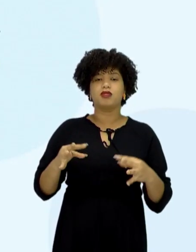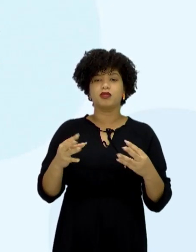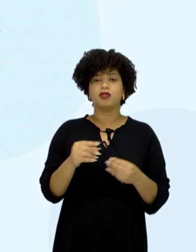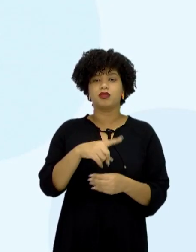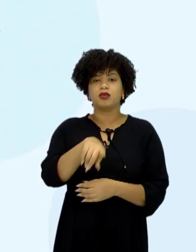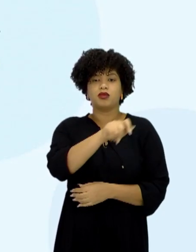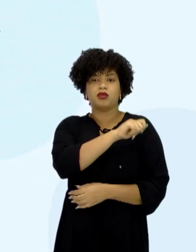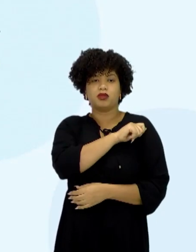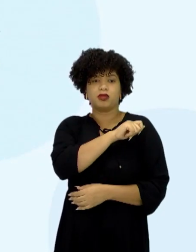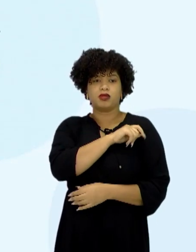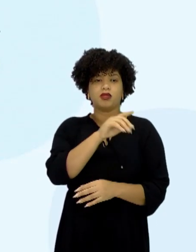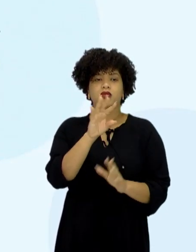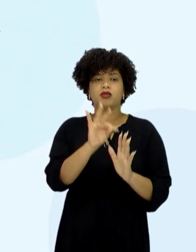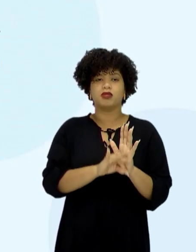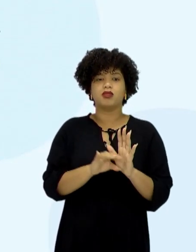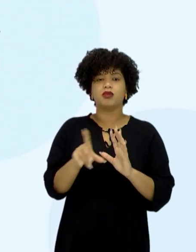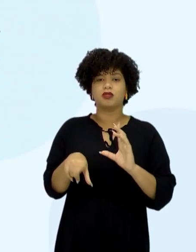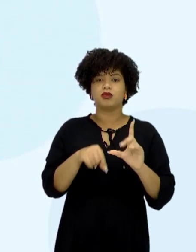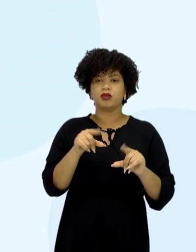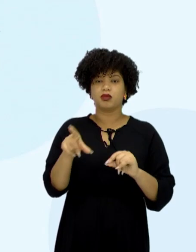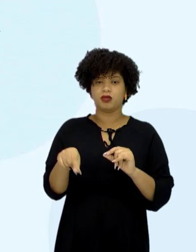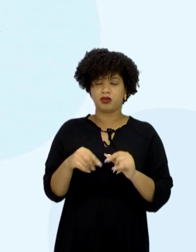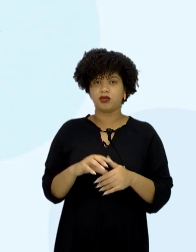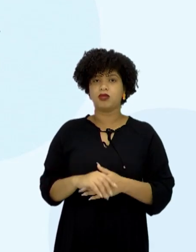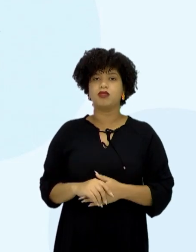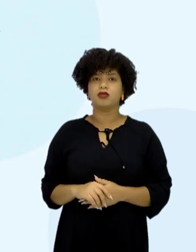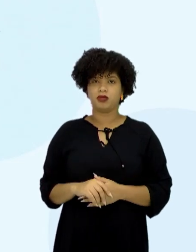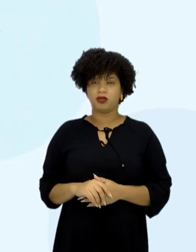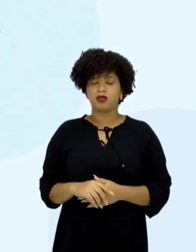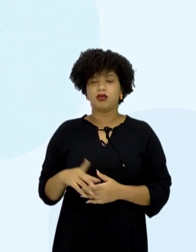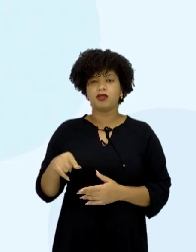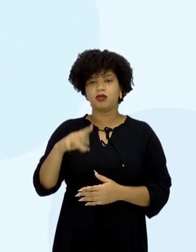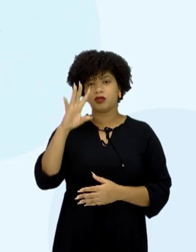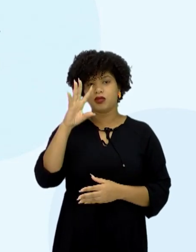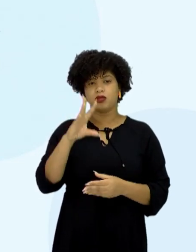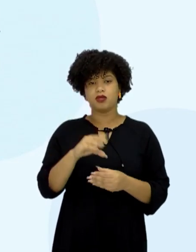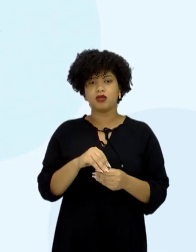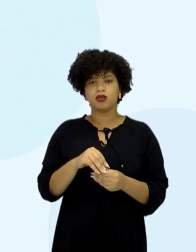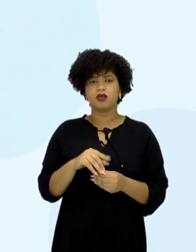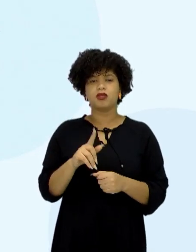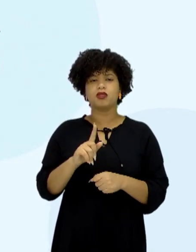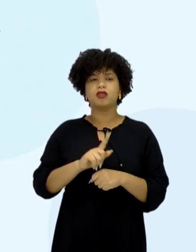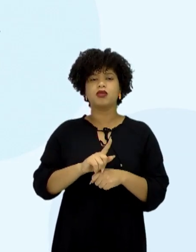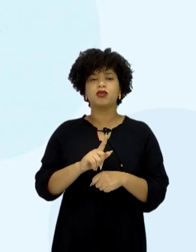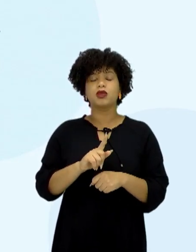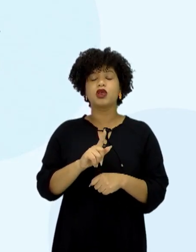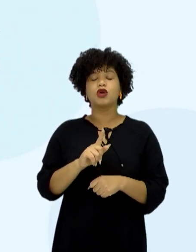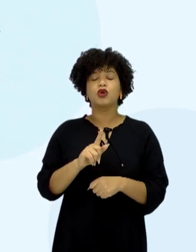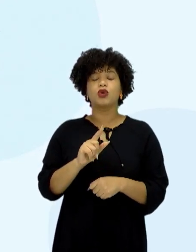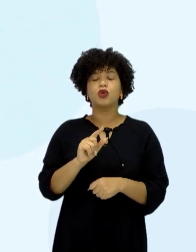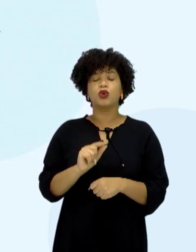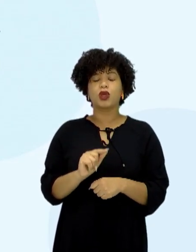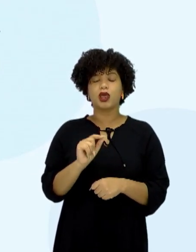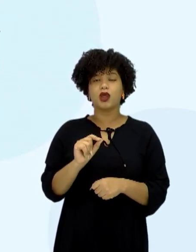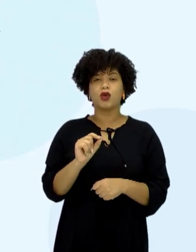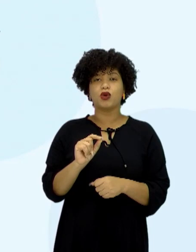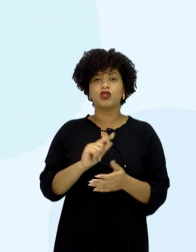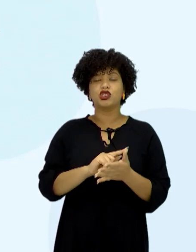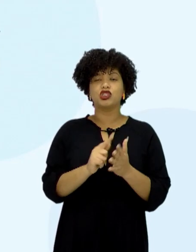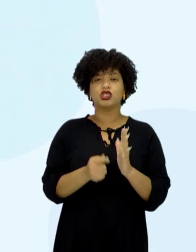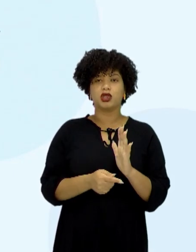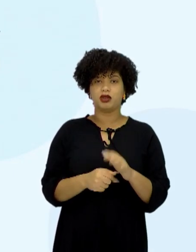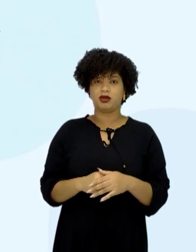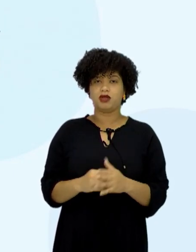estudante escolha o texto a ser parodiado e então defina qual o gênero da paródia. No caderno do aluno, há a sugestão de